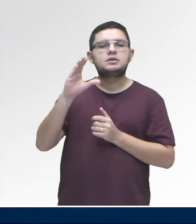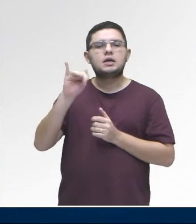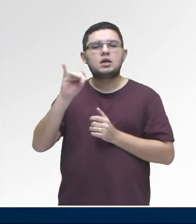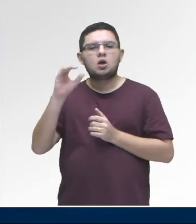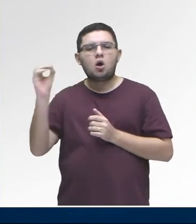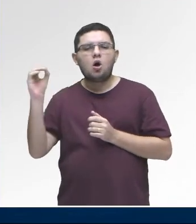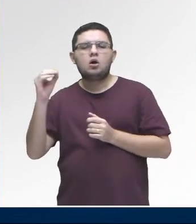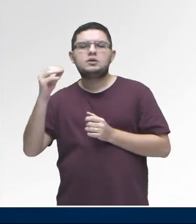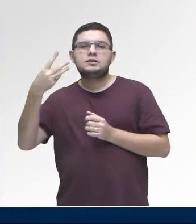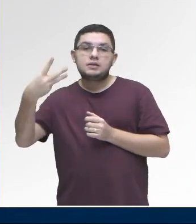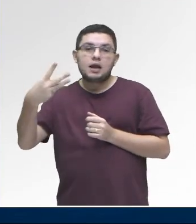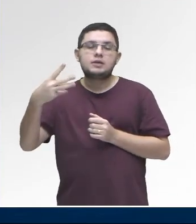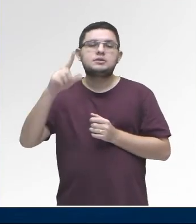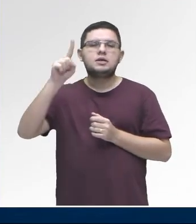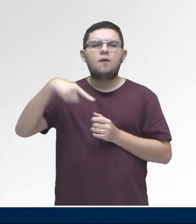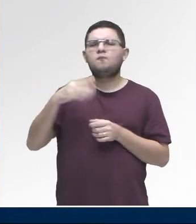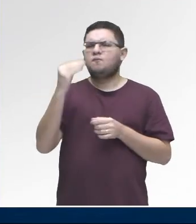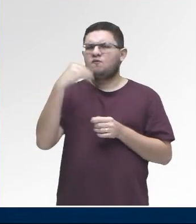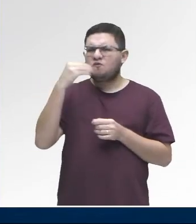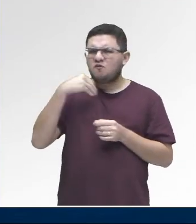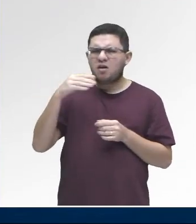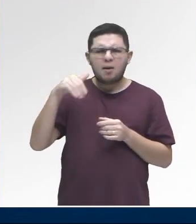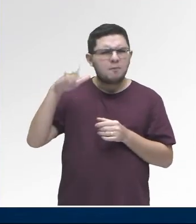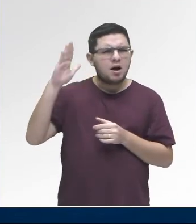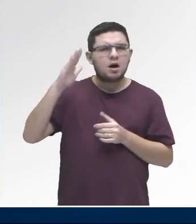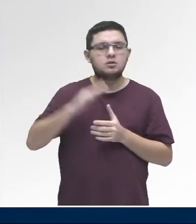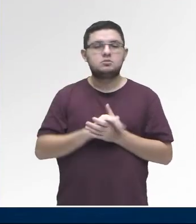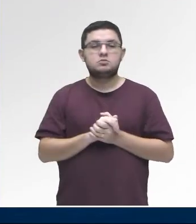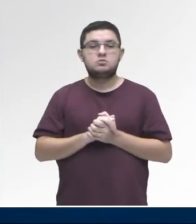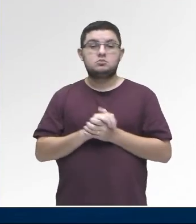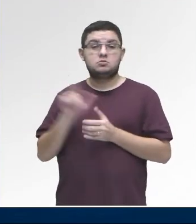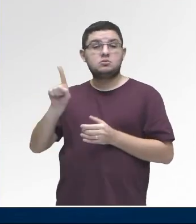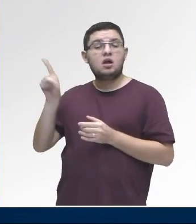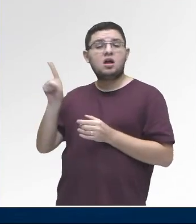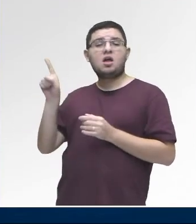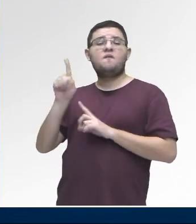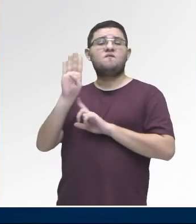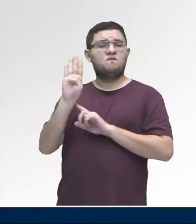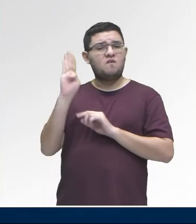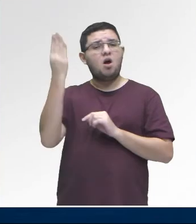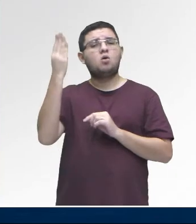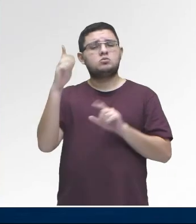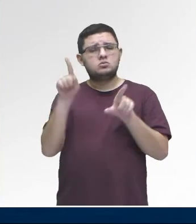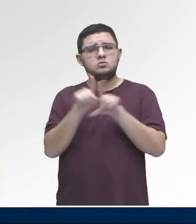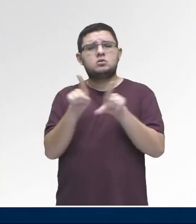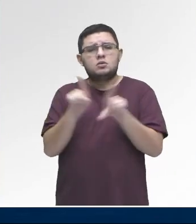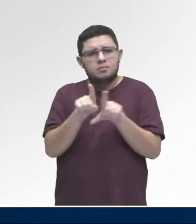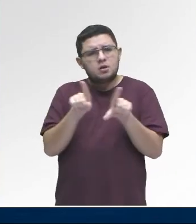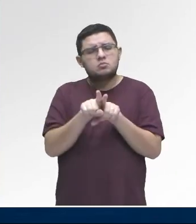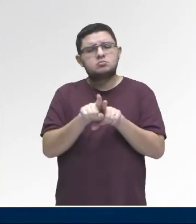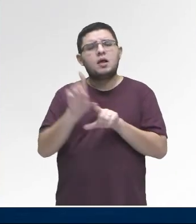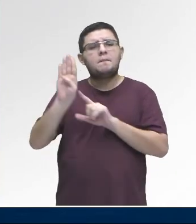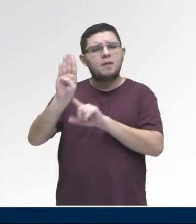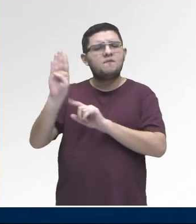Essa alternativa também ela é falsa.